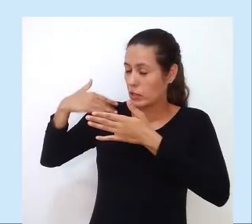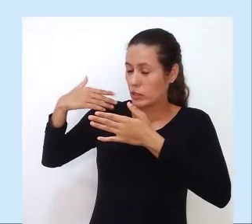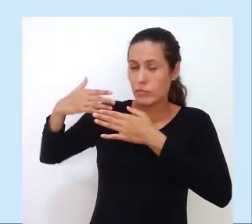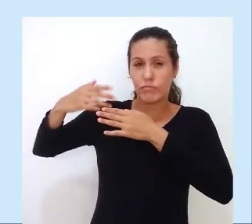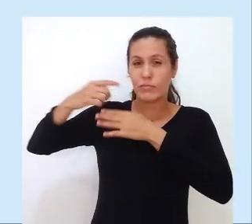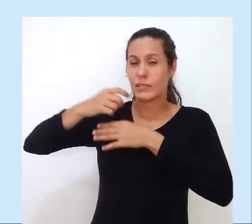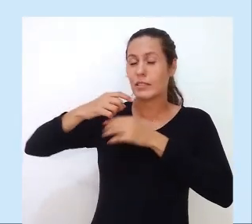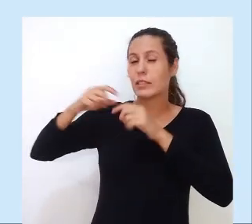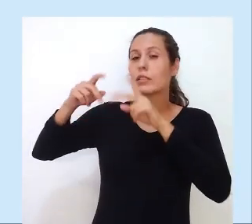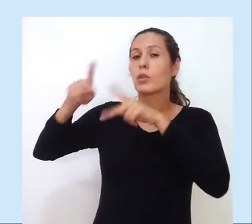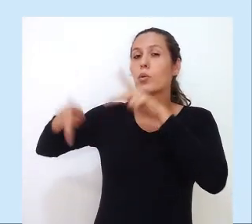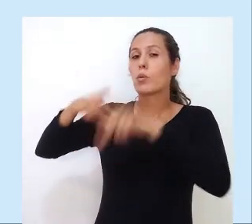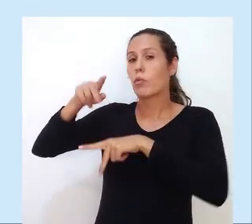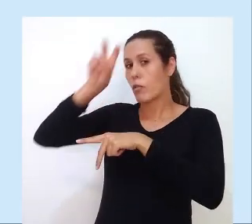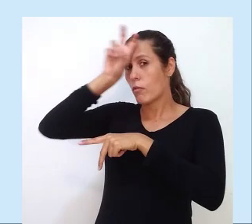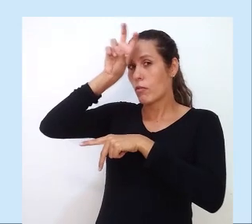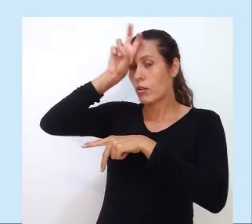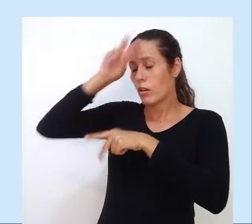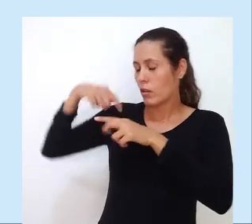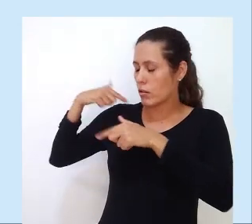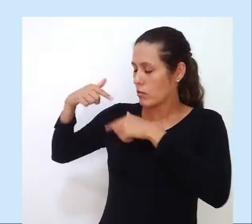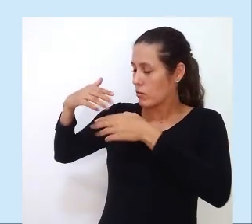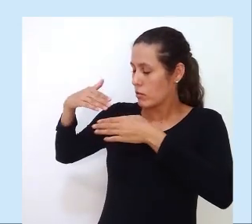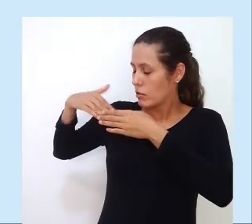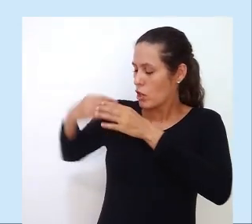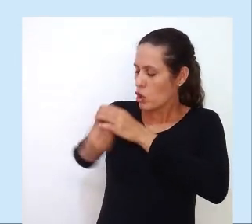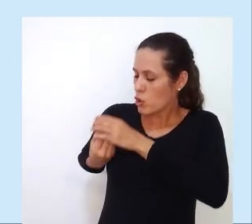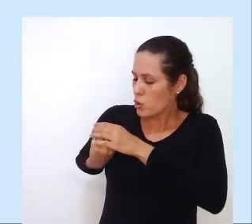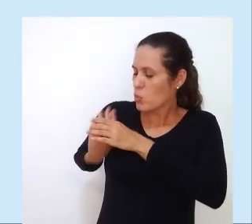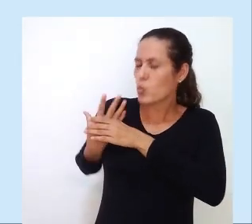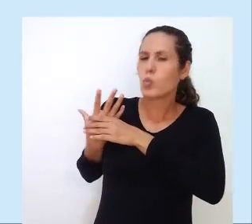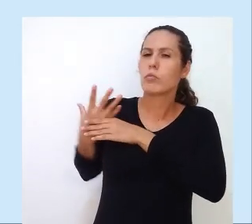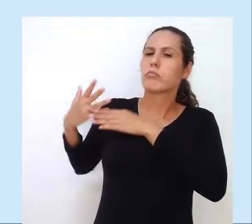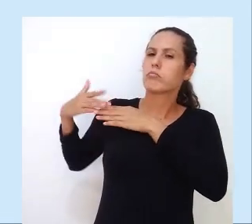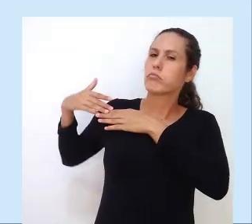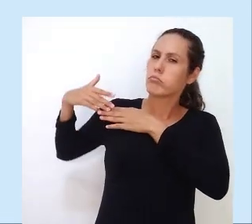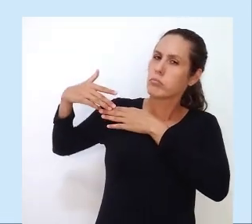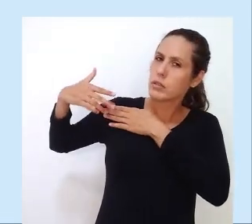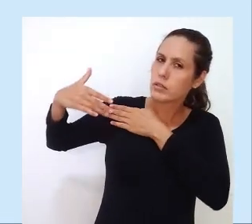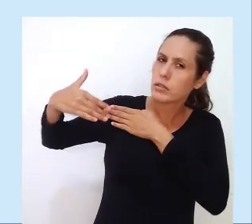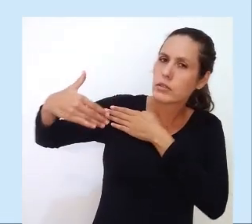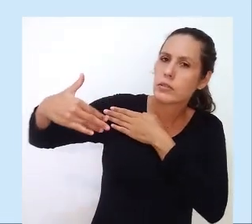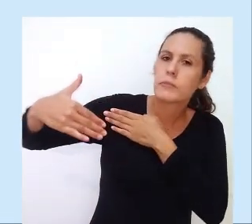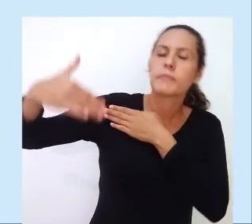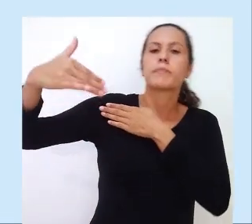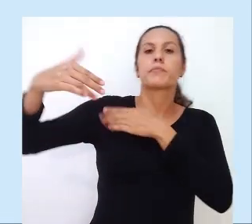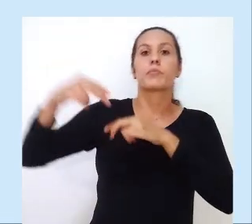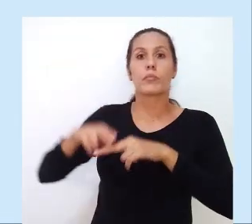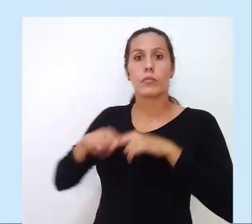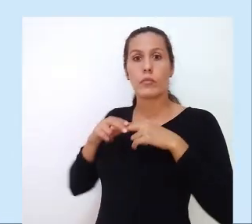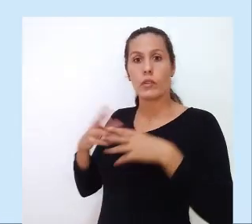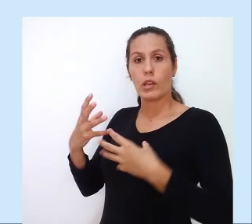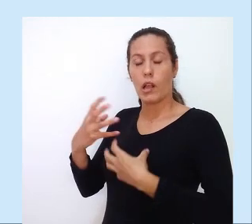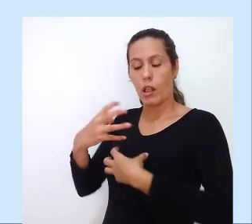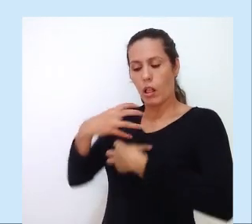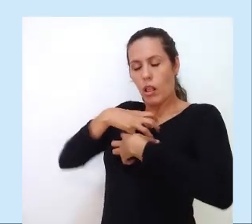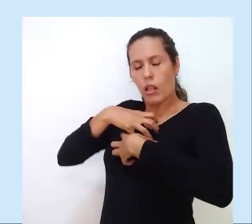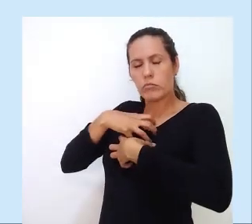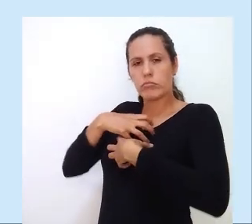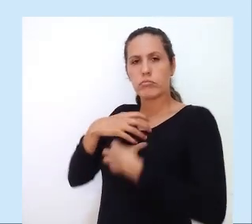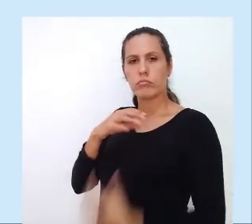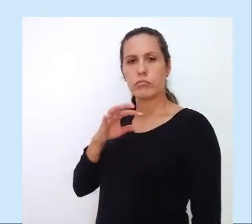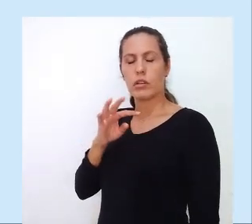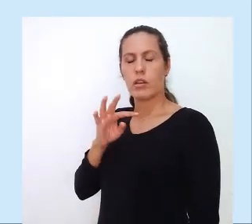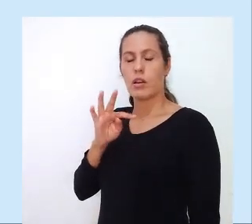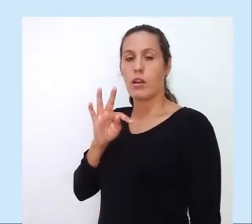ocidental, lá na Grécia Antiga. Lembram do começo da nossa aula? Então, Quando passa a existir a ação dramática na